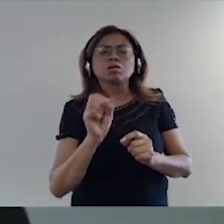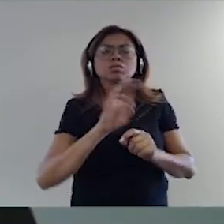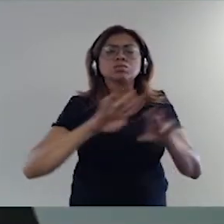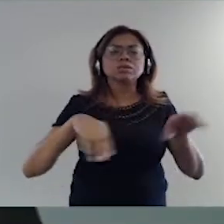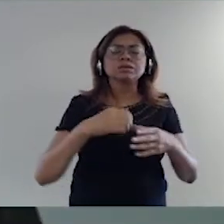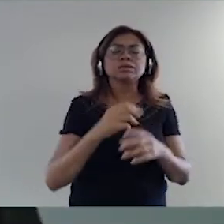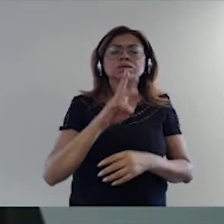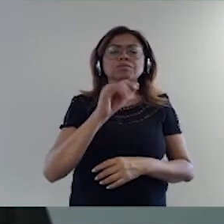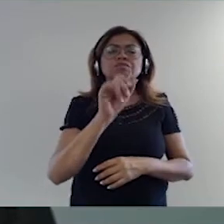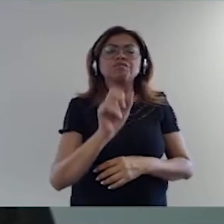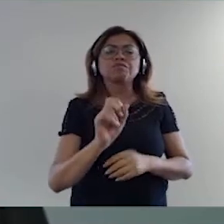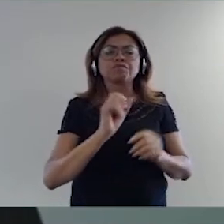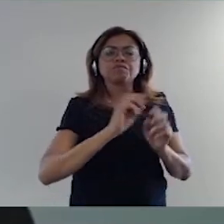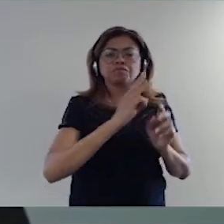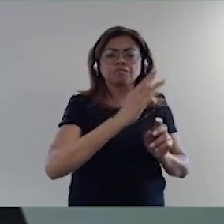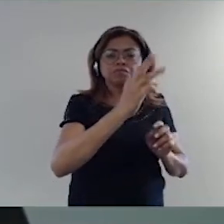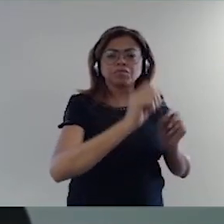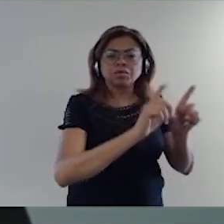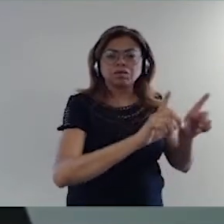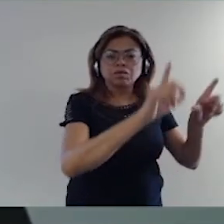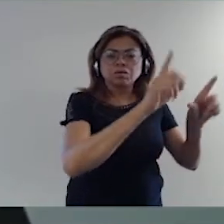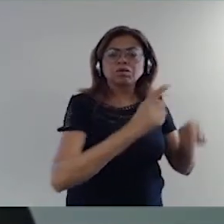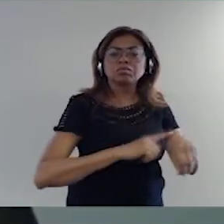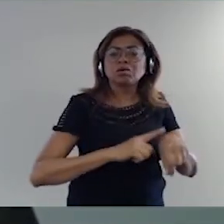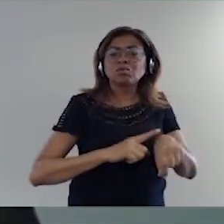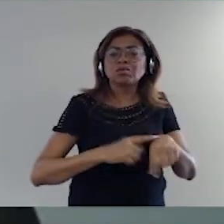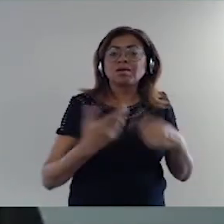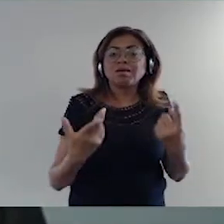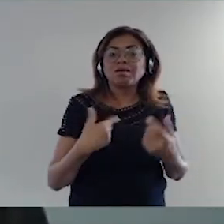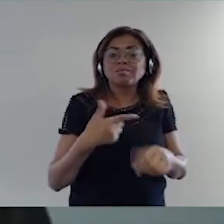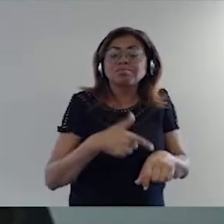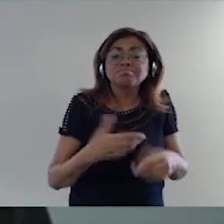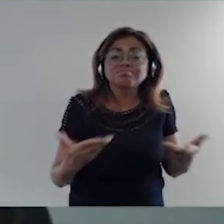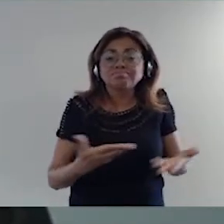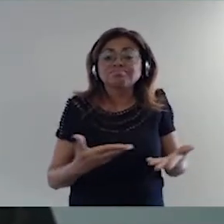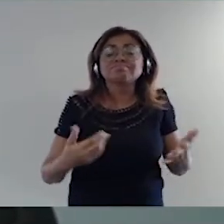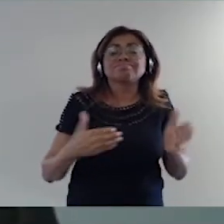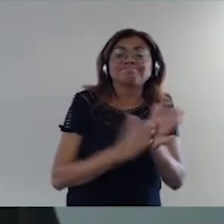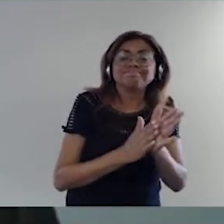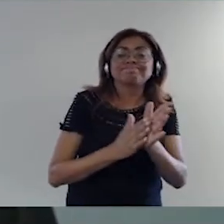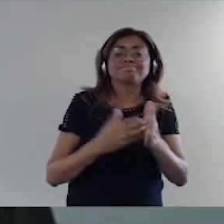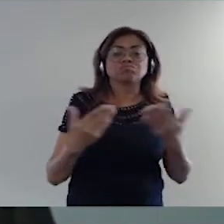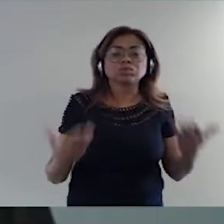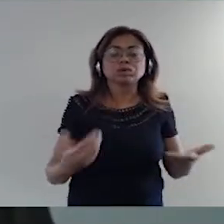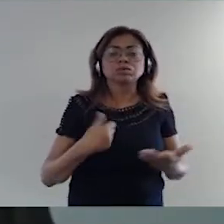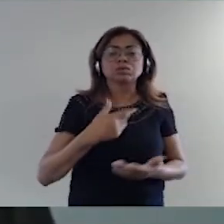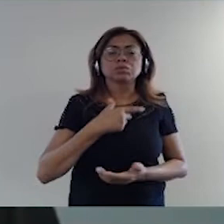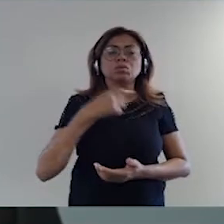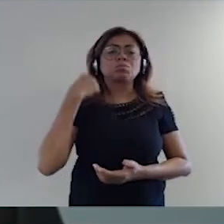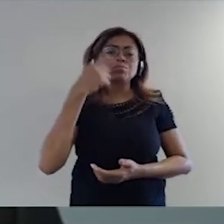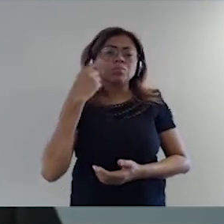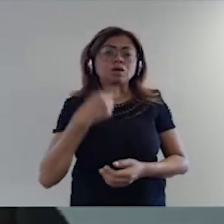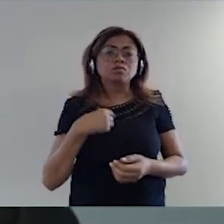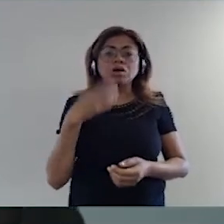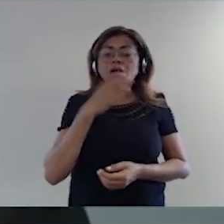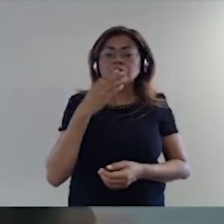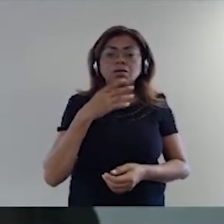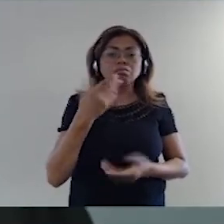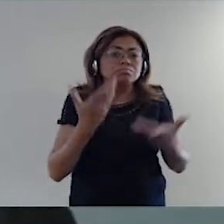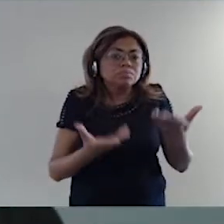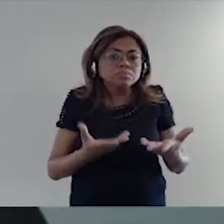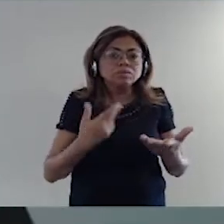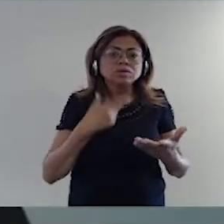dado é em relação à questão dos prazos, porque hoje o advogado ele está completamente refém